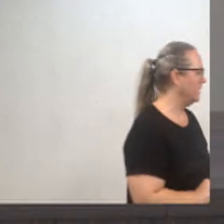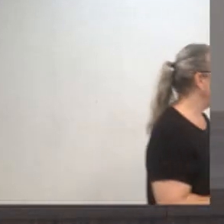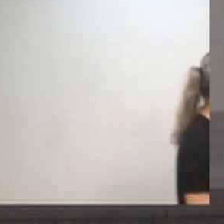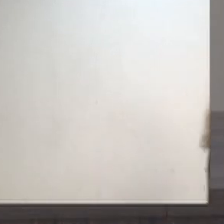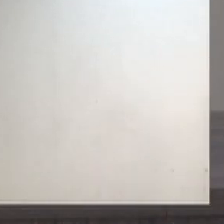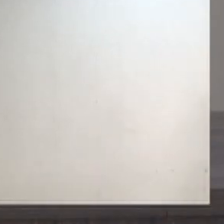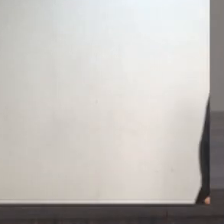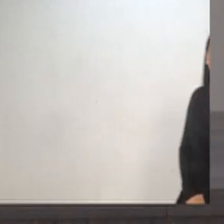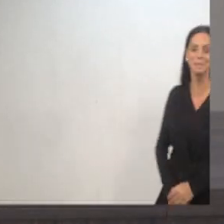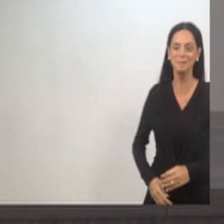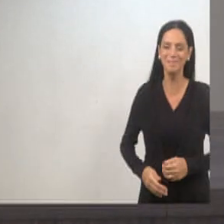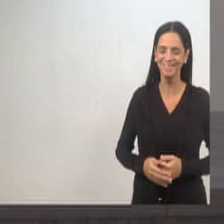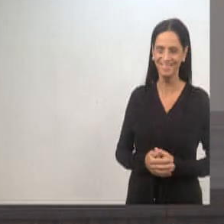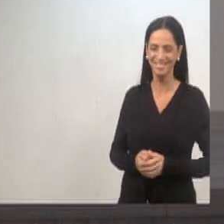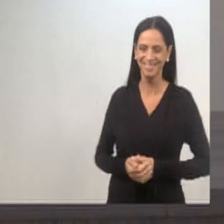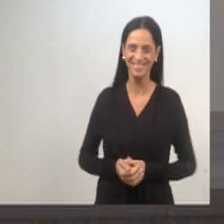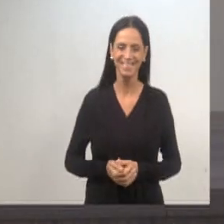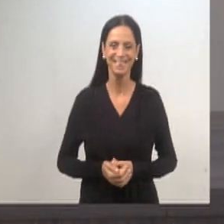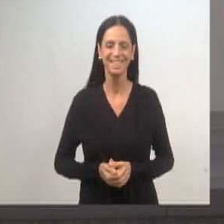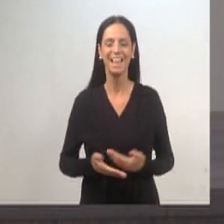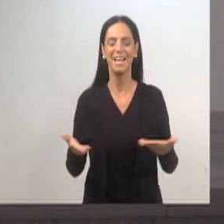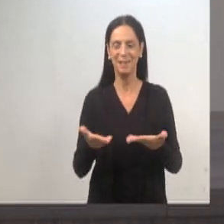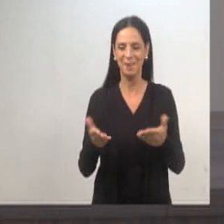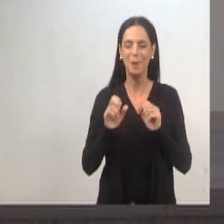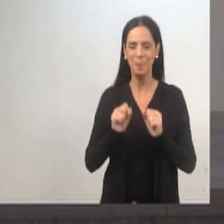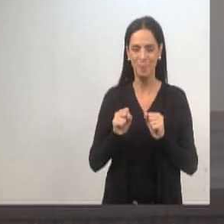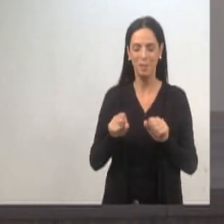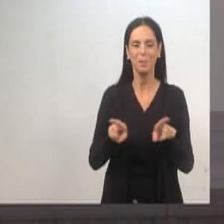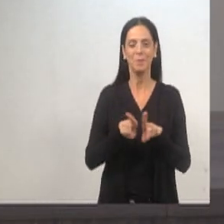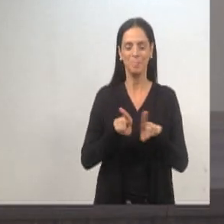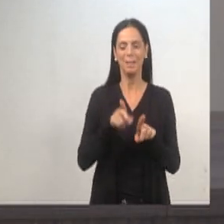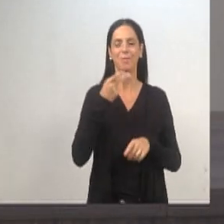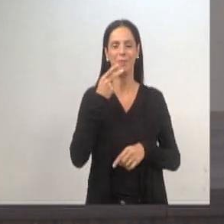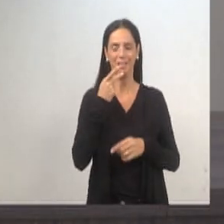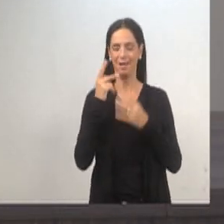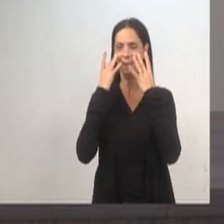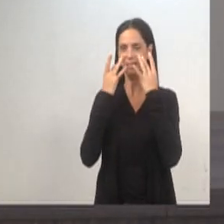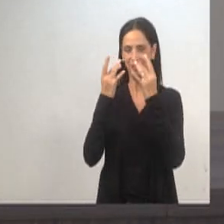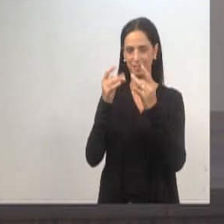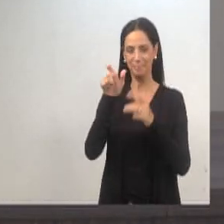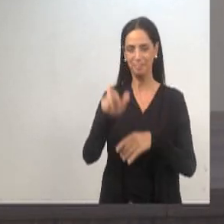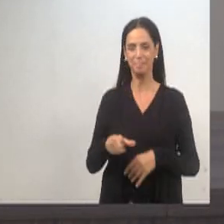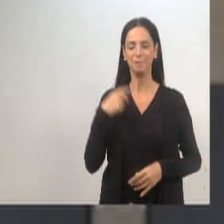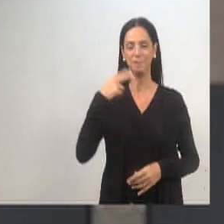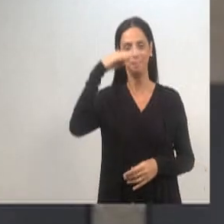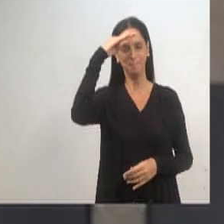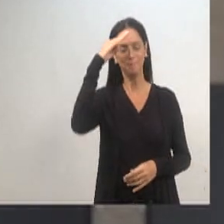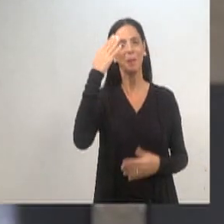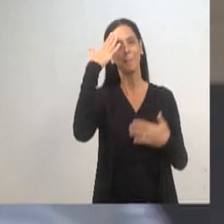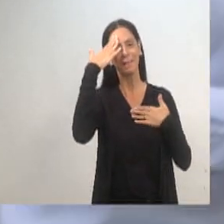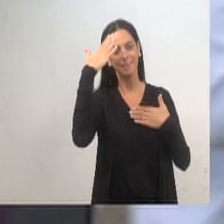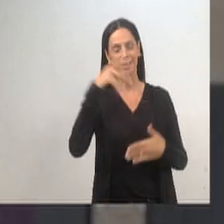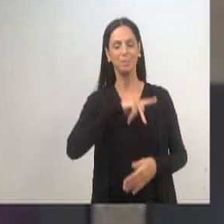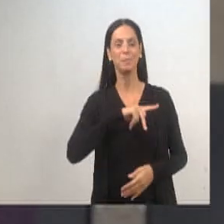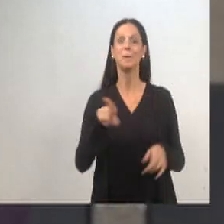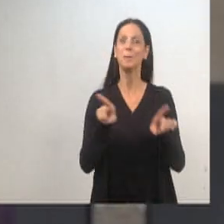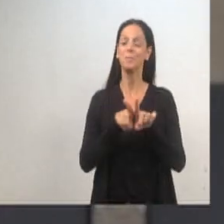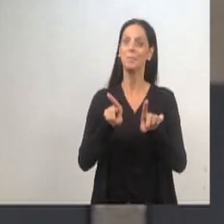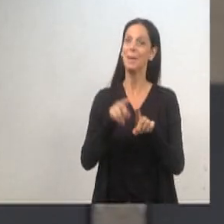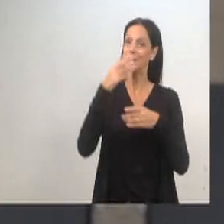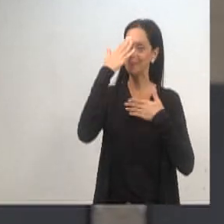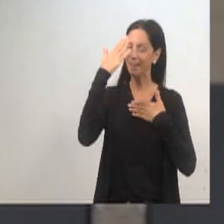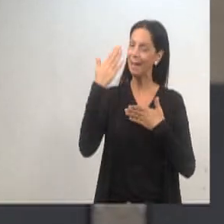estava também já a caminho, quando o tempo estava finalizando, ou se a parte o vereador Jovino Cardoso Neto. Obrigado, presidente. Obrigado, vereador, por conceder